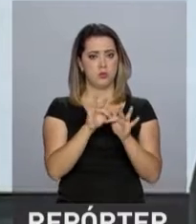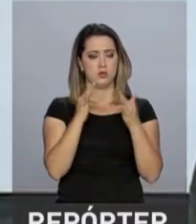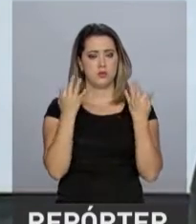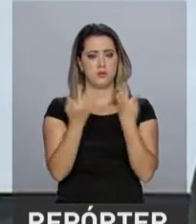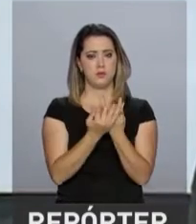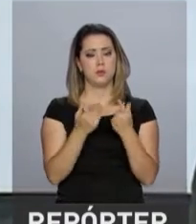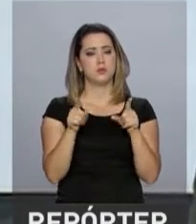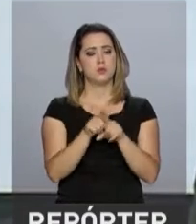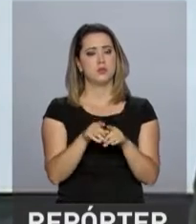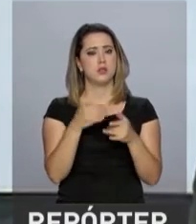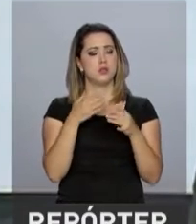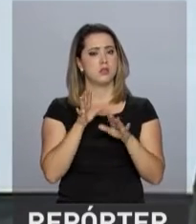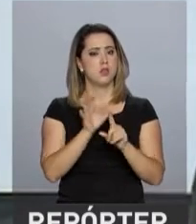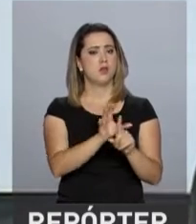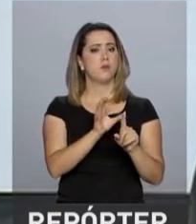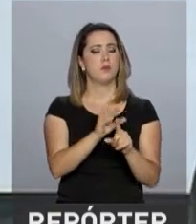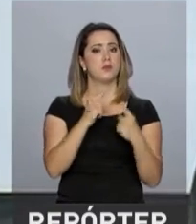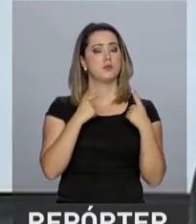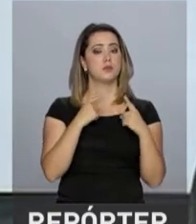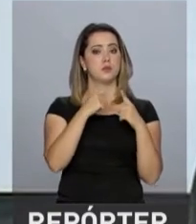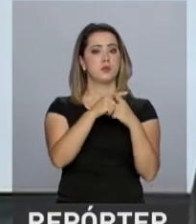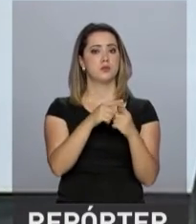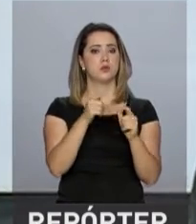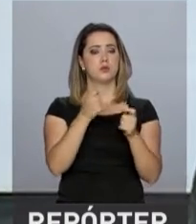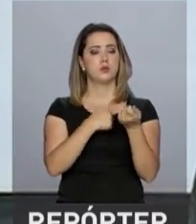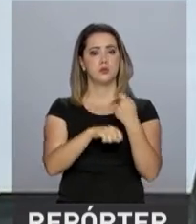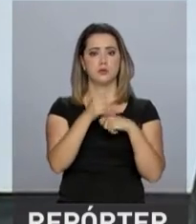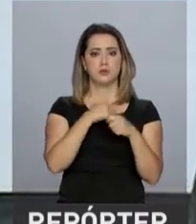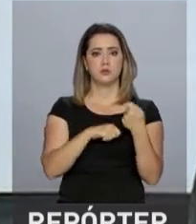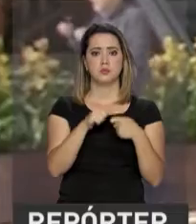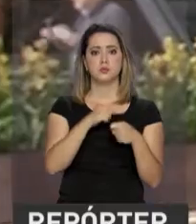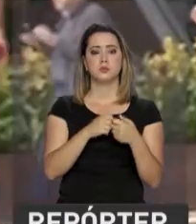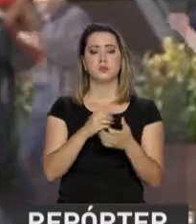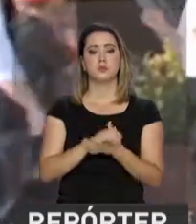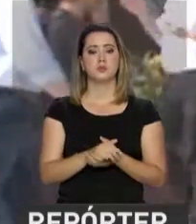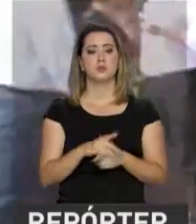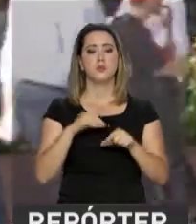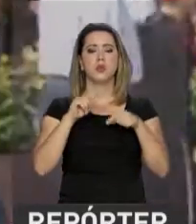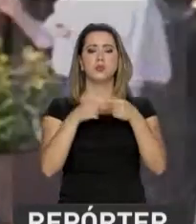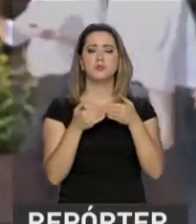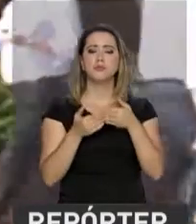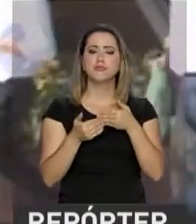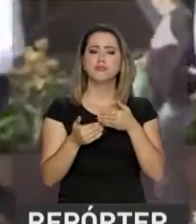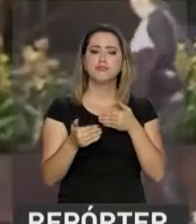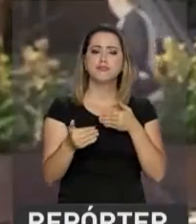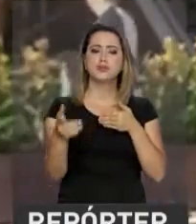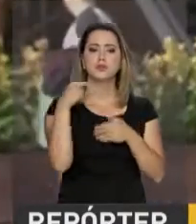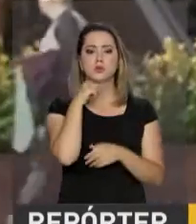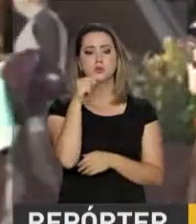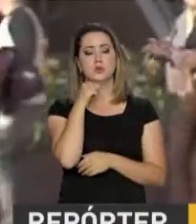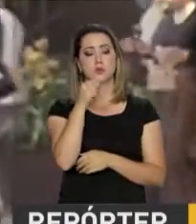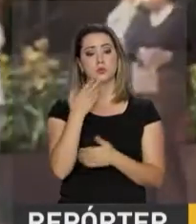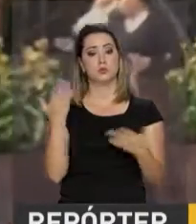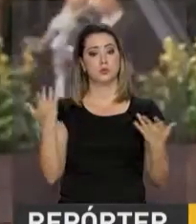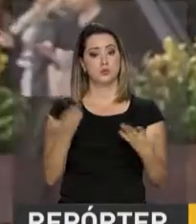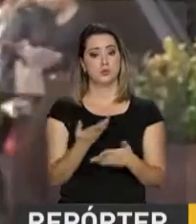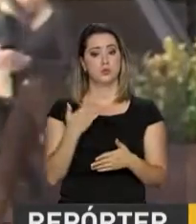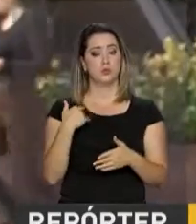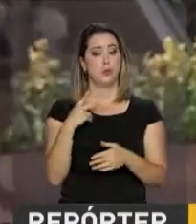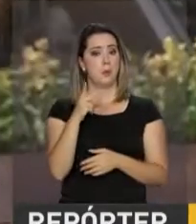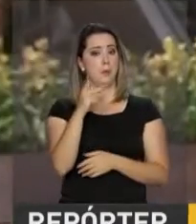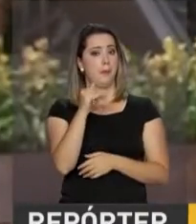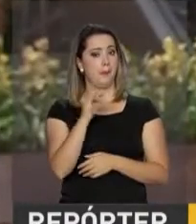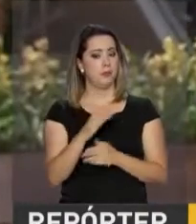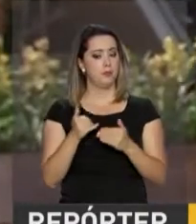aí influenciando positivamente a atividade econômica e comércio. Depois de um longo período de incertezas, o avanço do PIB pelo